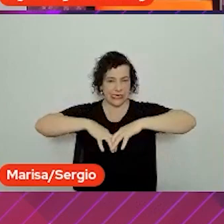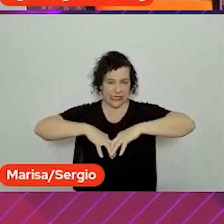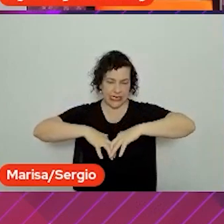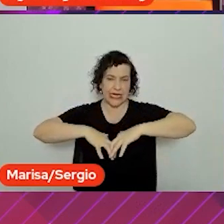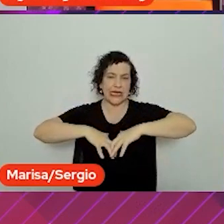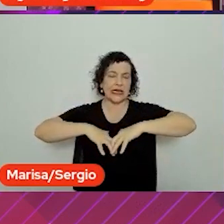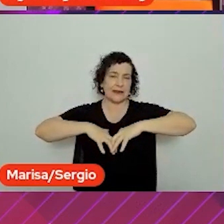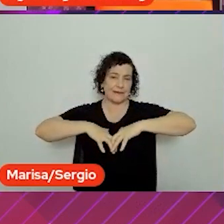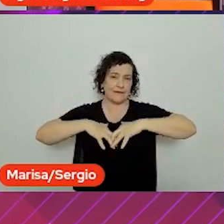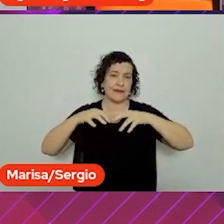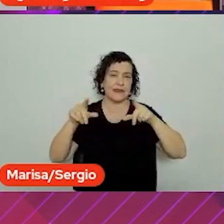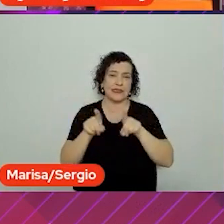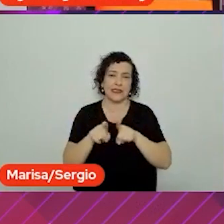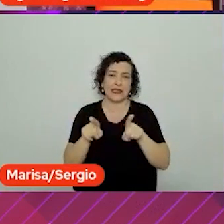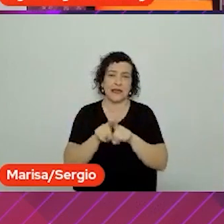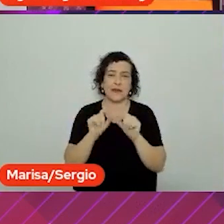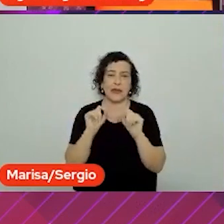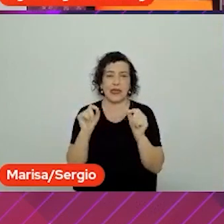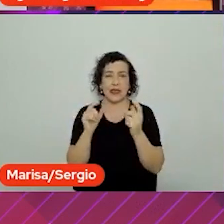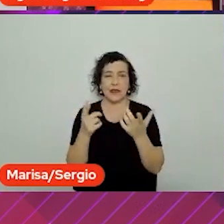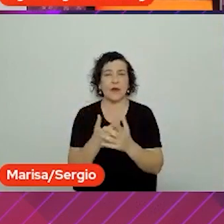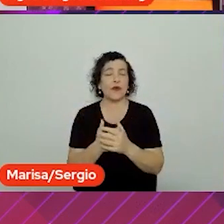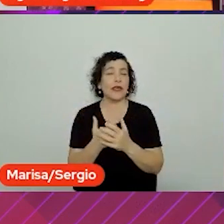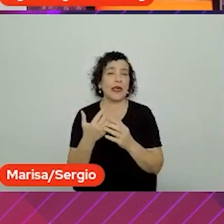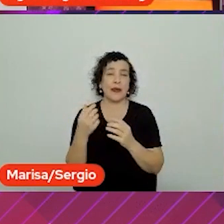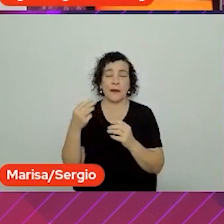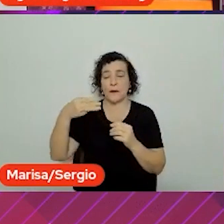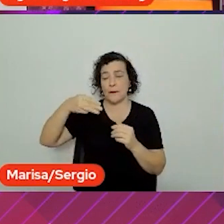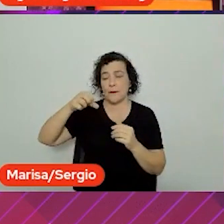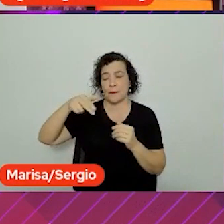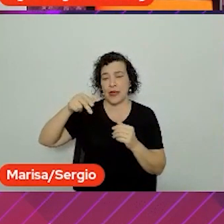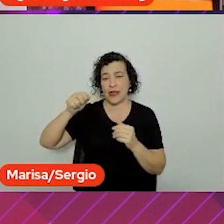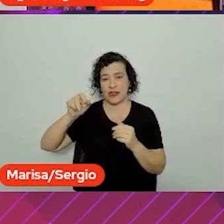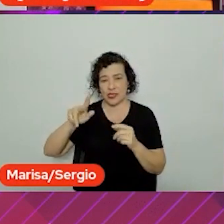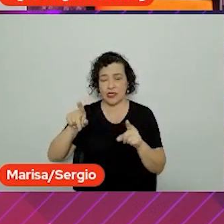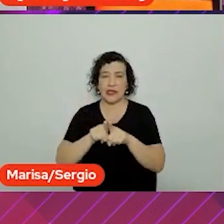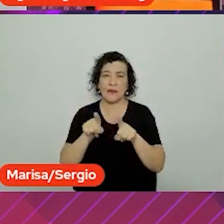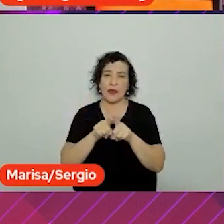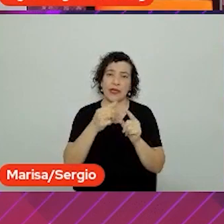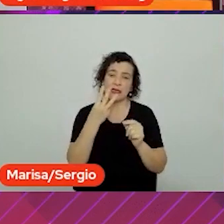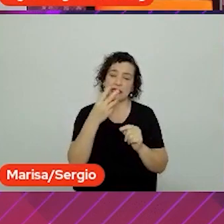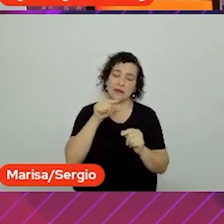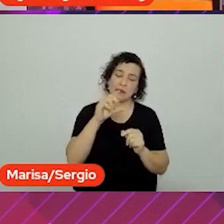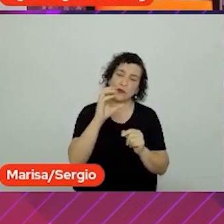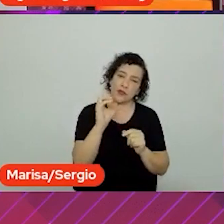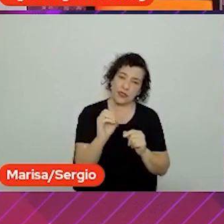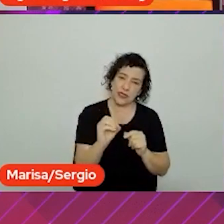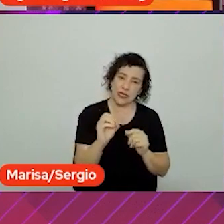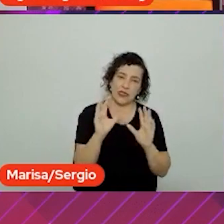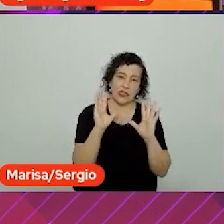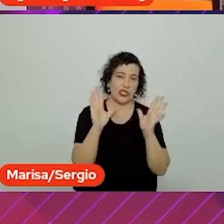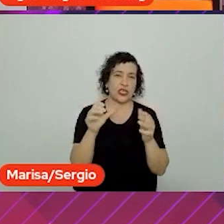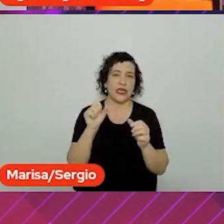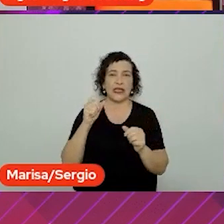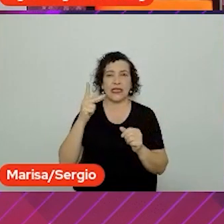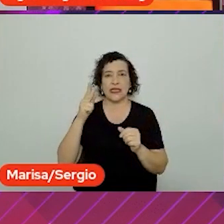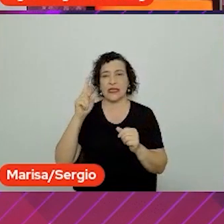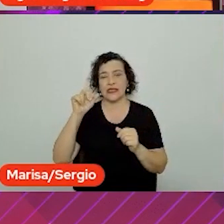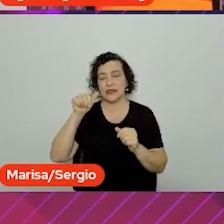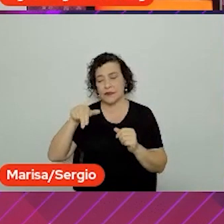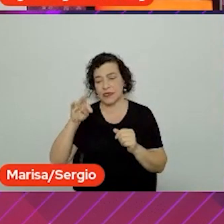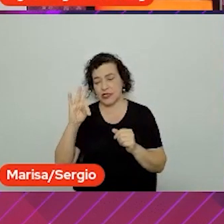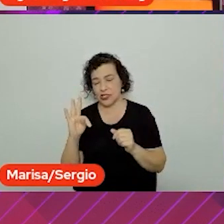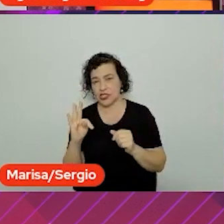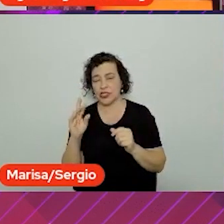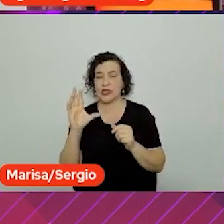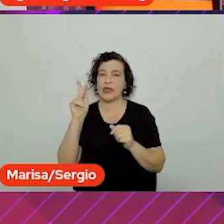sobre Lean Management, sobre Management 3.0, sobre Sprint, sobre